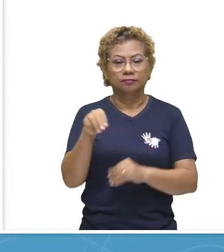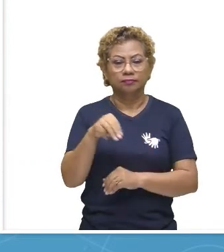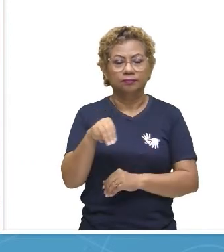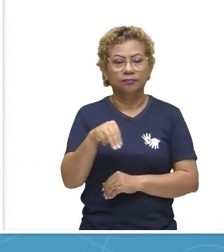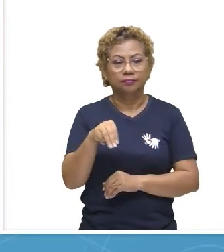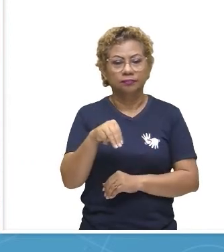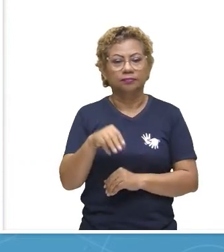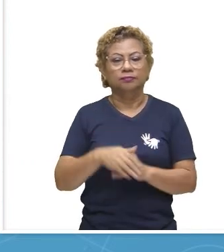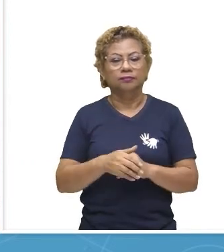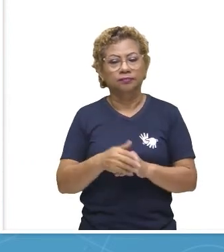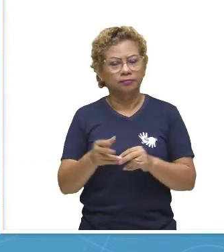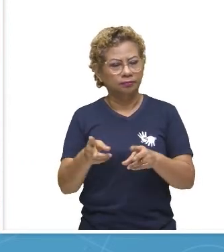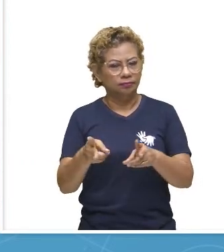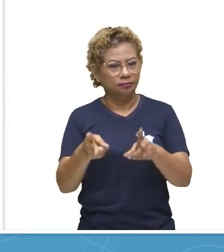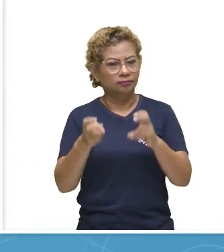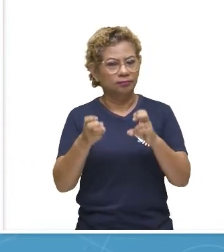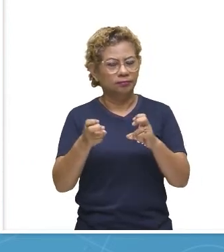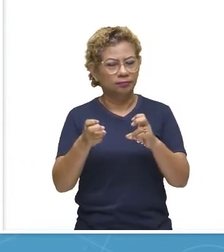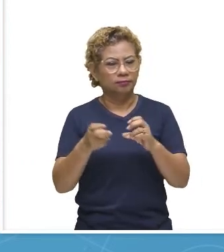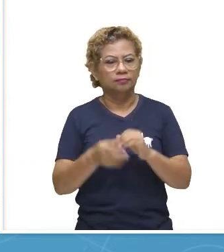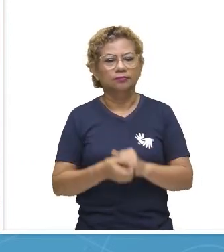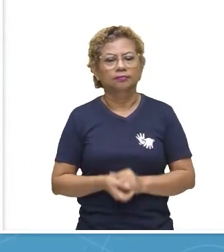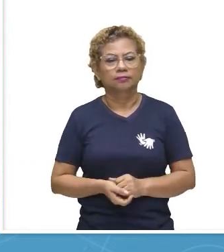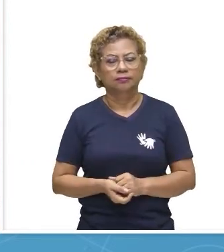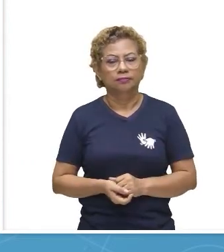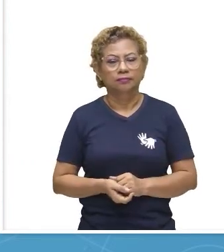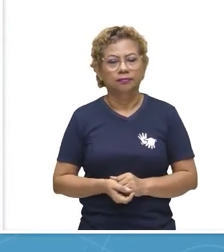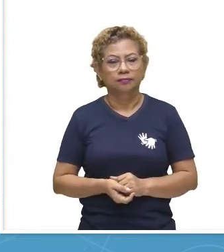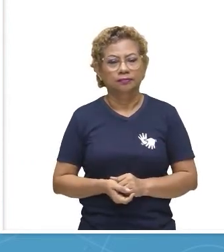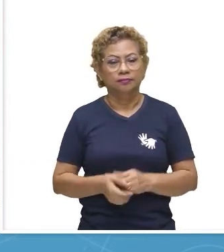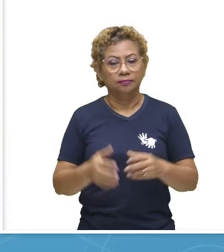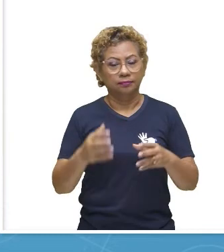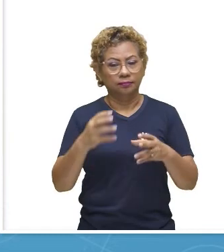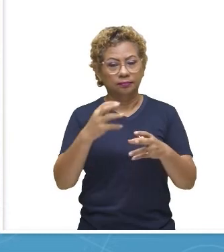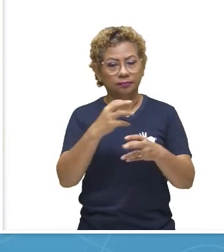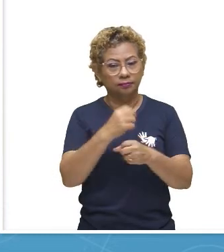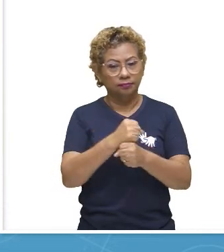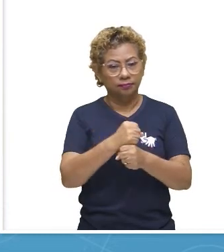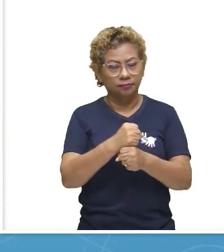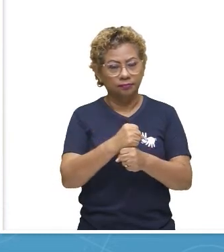lado, olha só, somados, eles vão dar